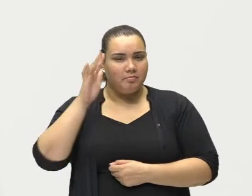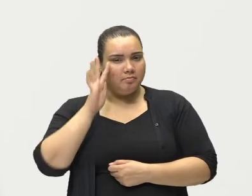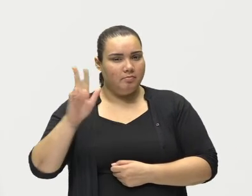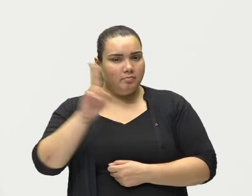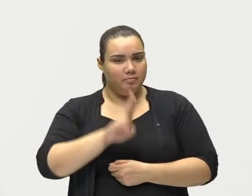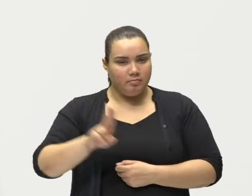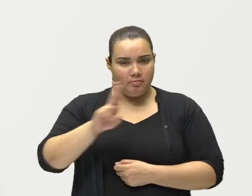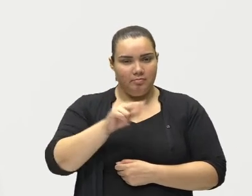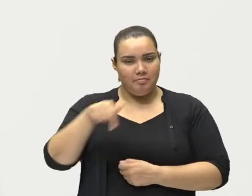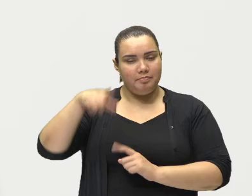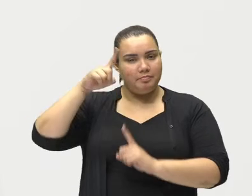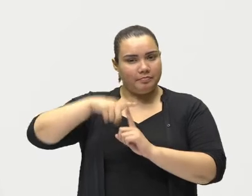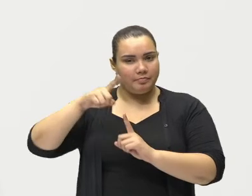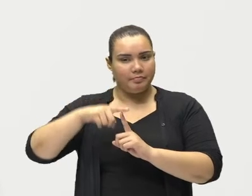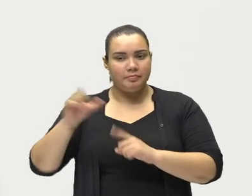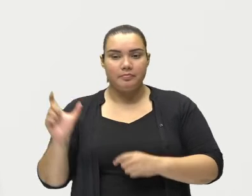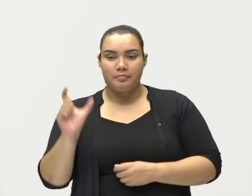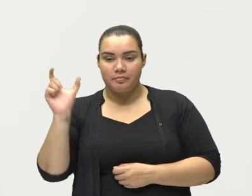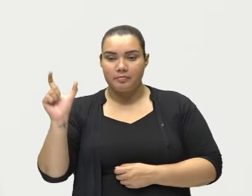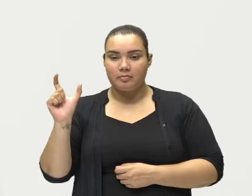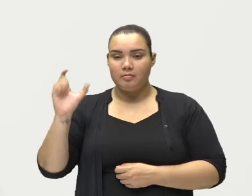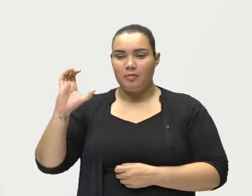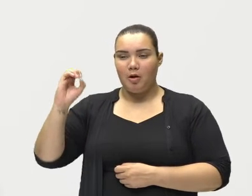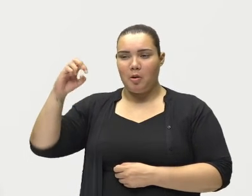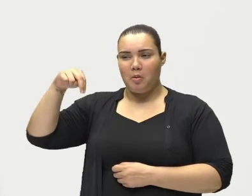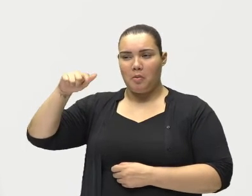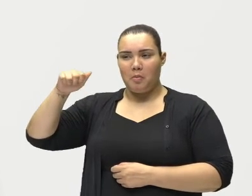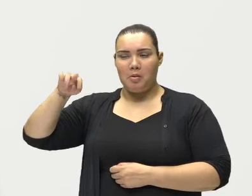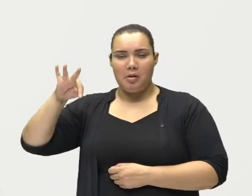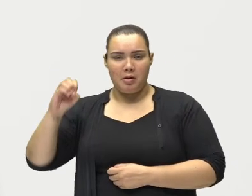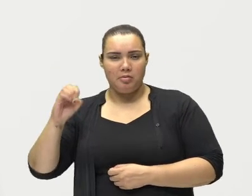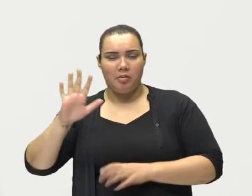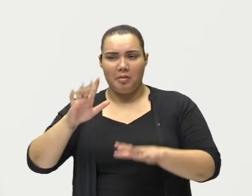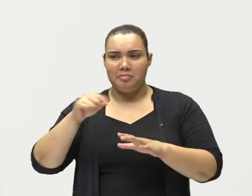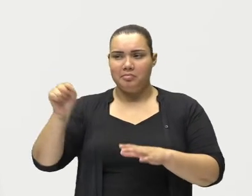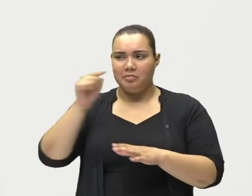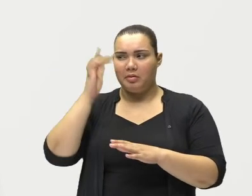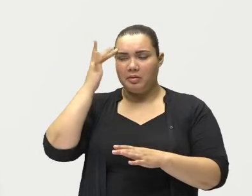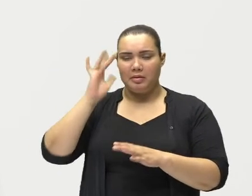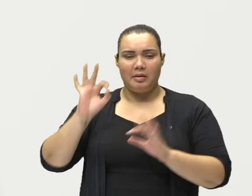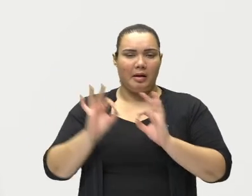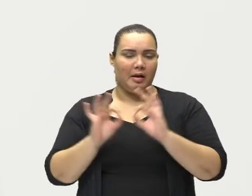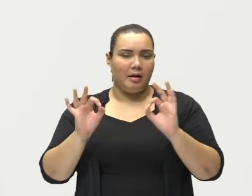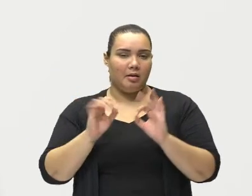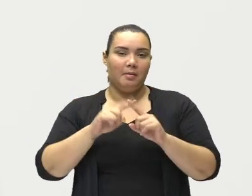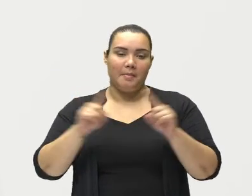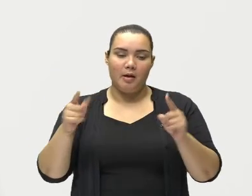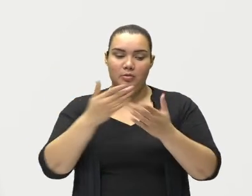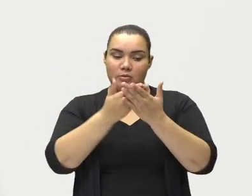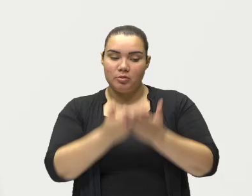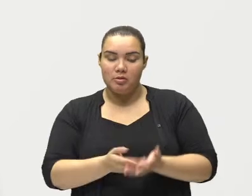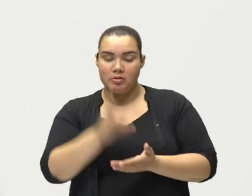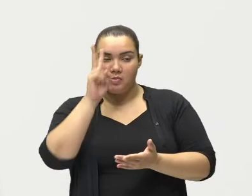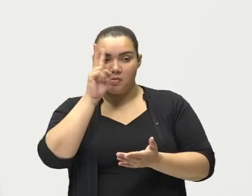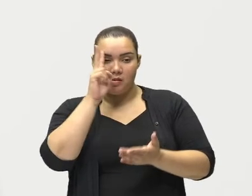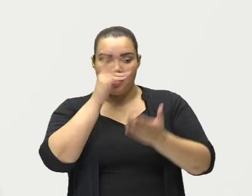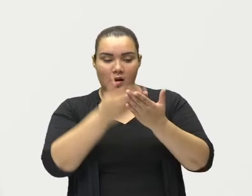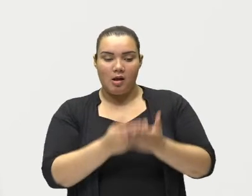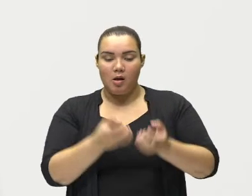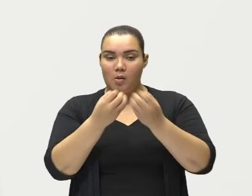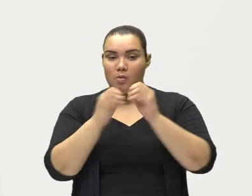esse conquanto aí? Ninguém ia entender nada, né? Mas não, eu estudei lá na segunda-feira. Isso aí é uma